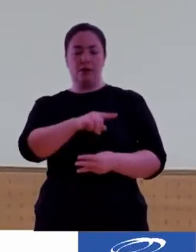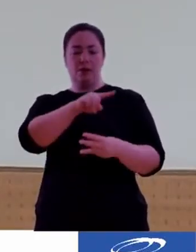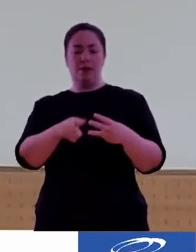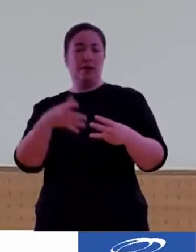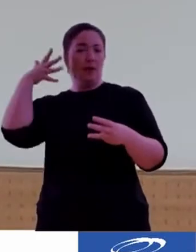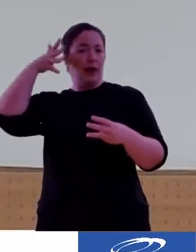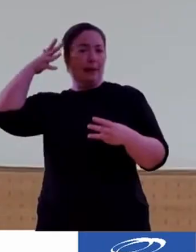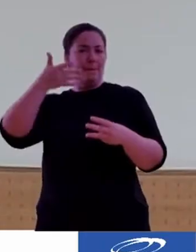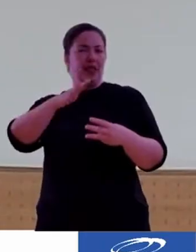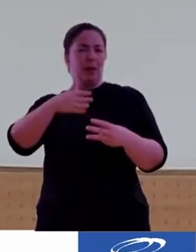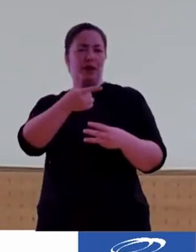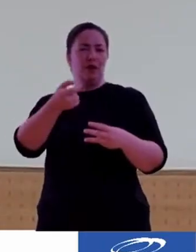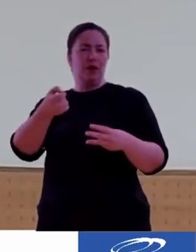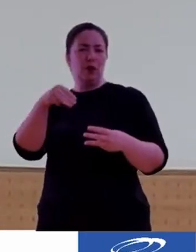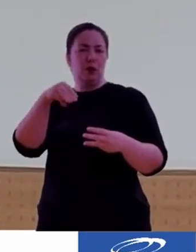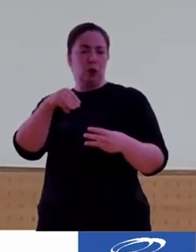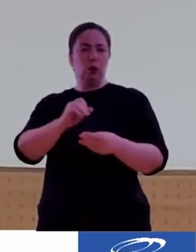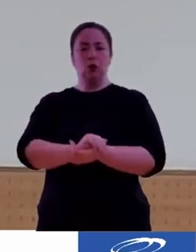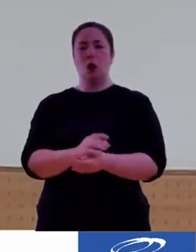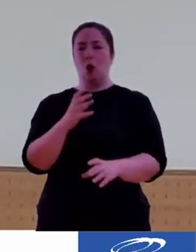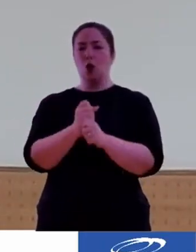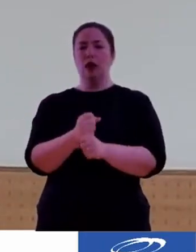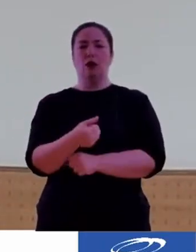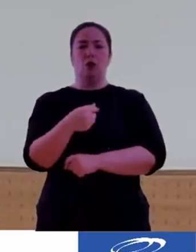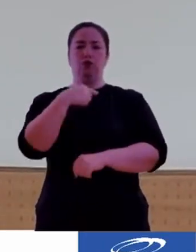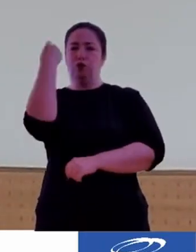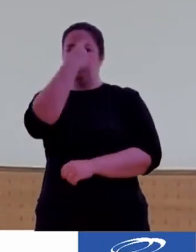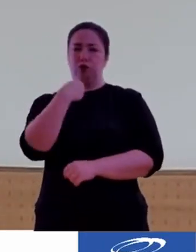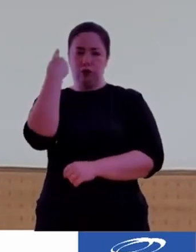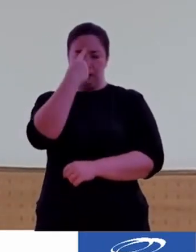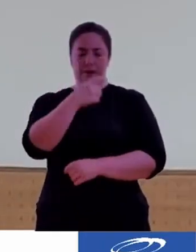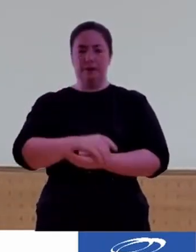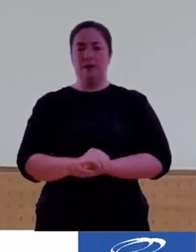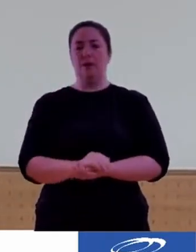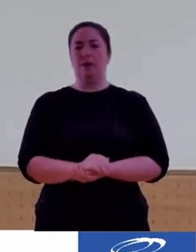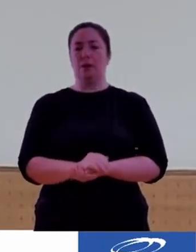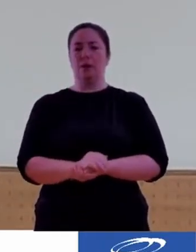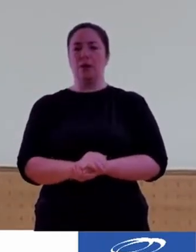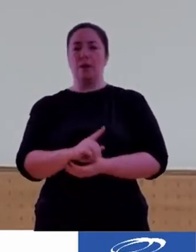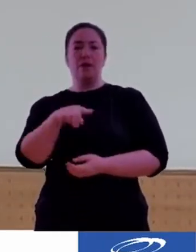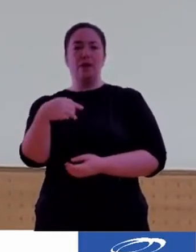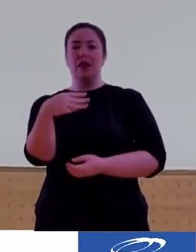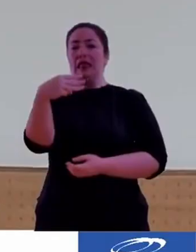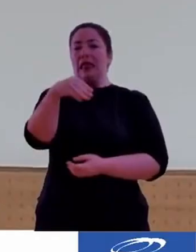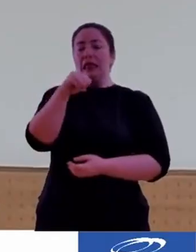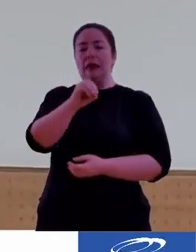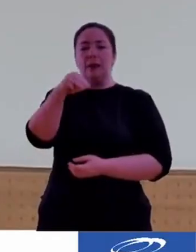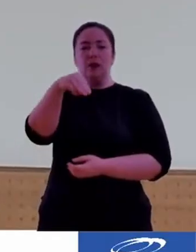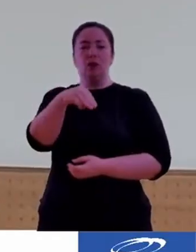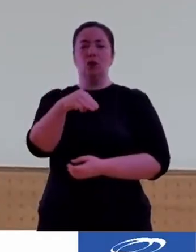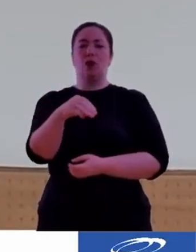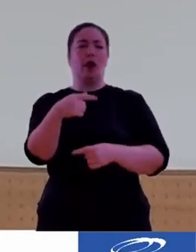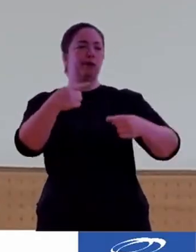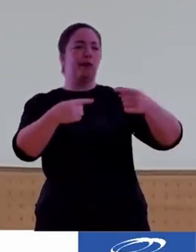de 20 minutos cada, totalizando 1 hora, então de 7h30 às 8h30, seguido de 30 minutos de discussão.